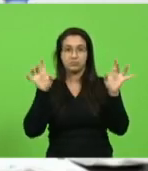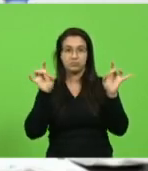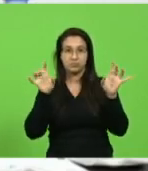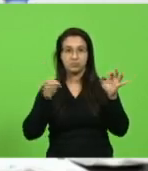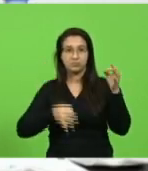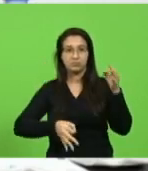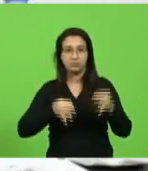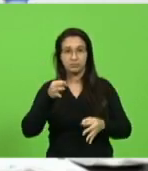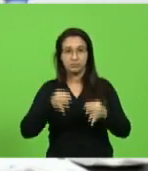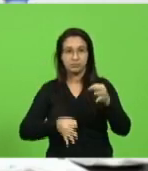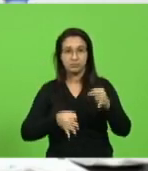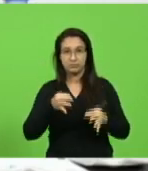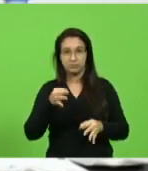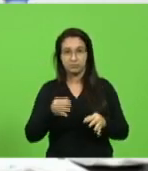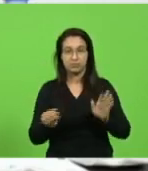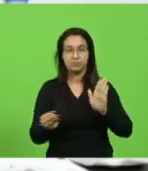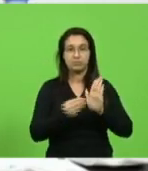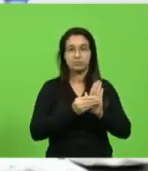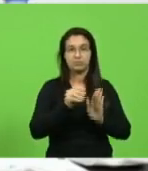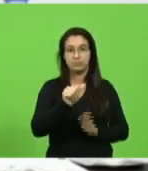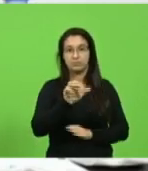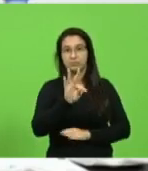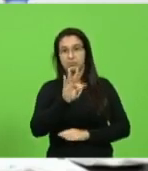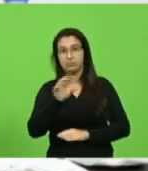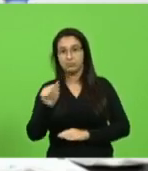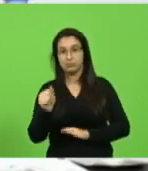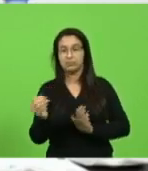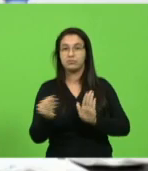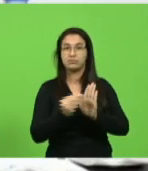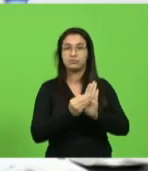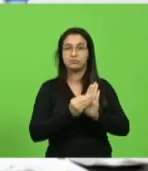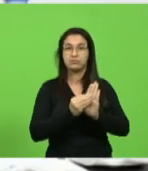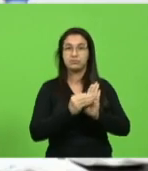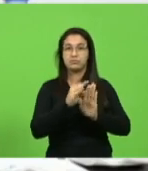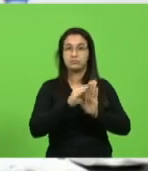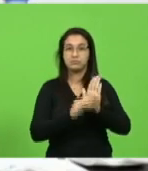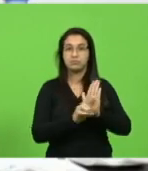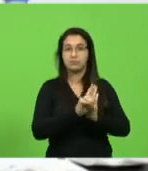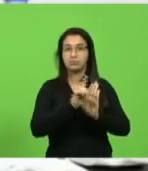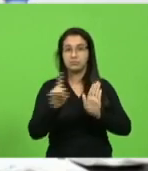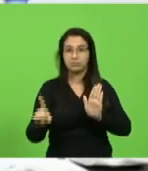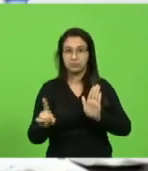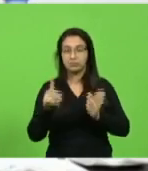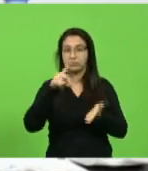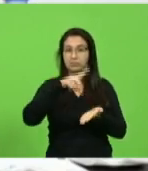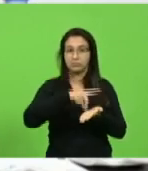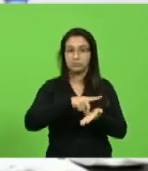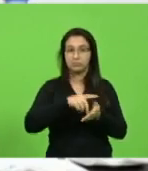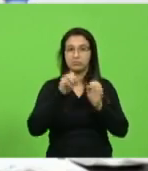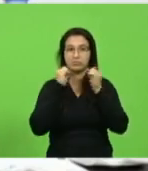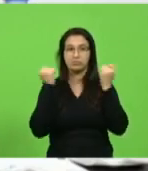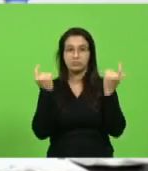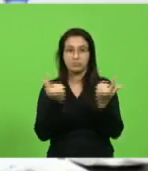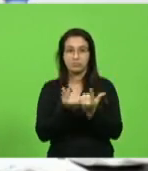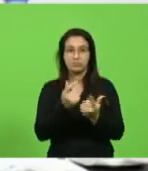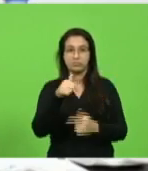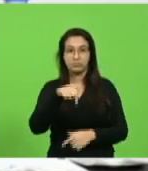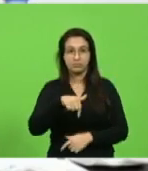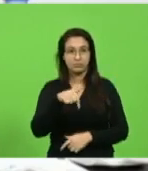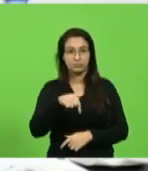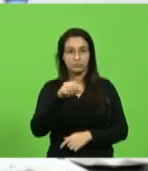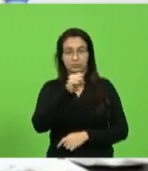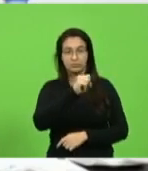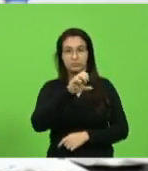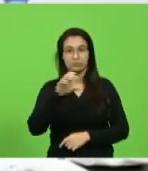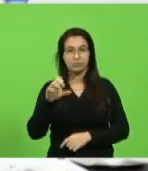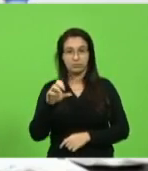constar em ata e deverá ser publicada no Diário Oficial da Assembleia Legislativa do Estado de Santa Catarina nos